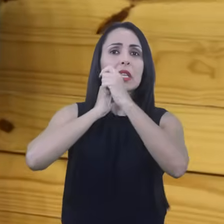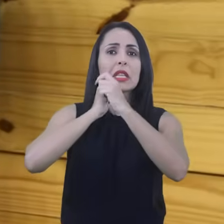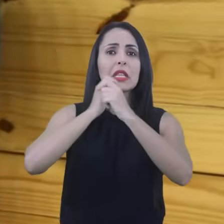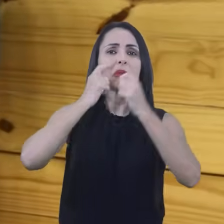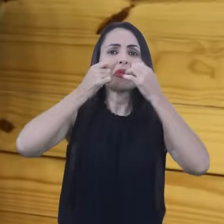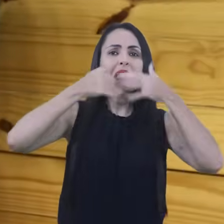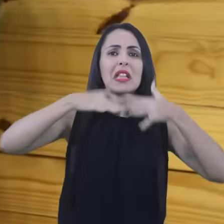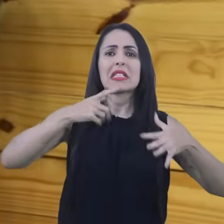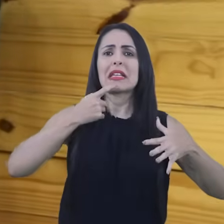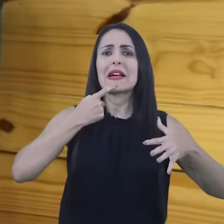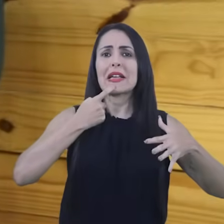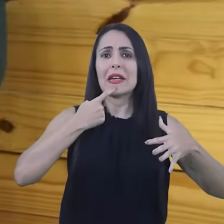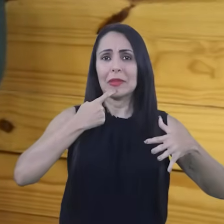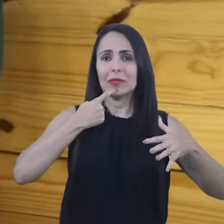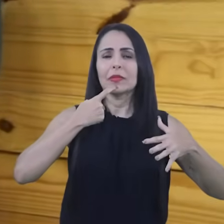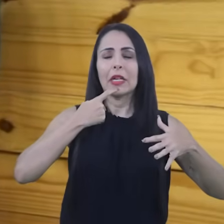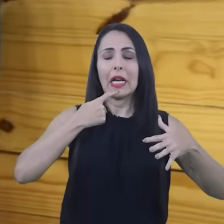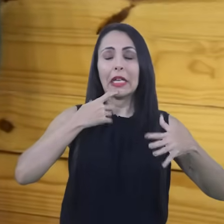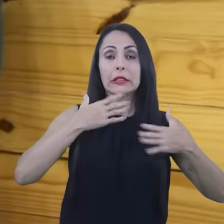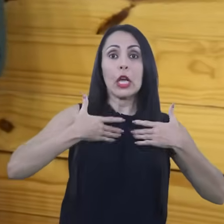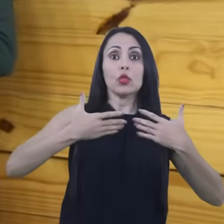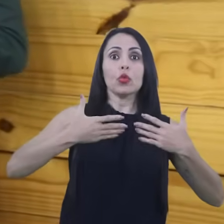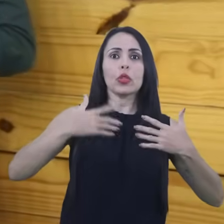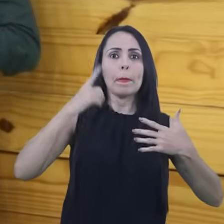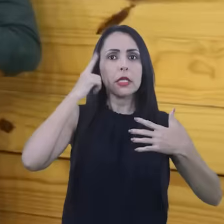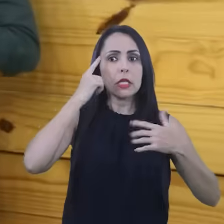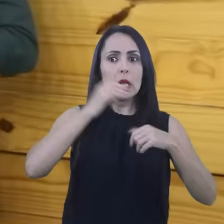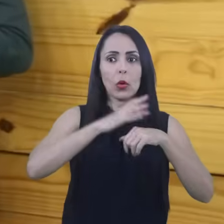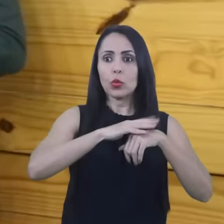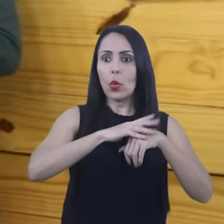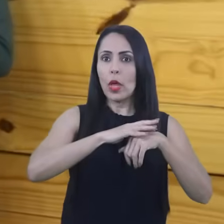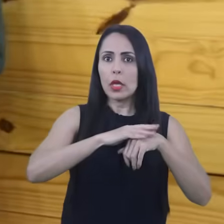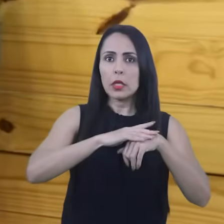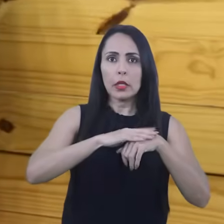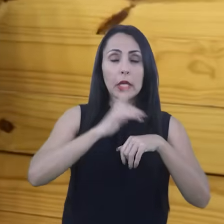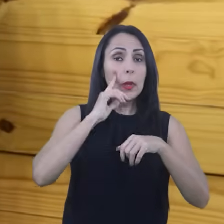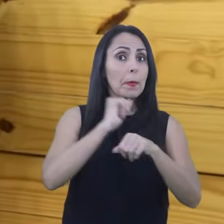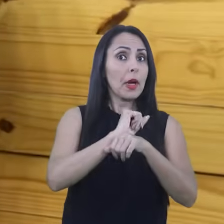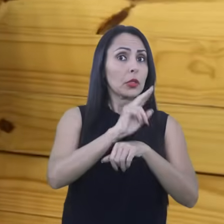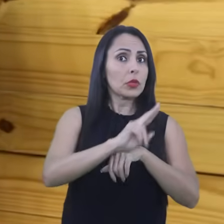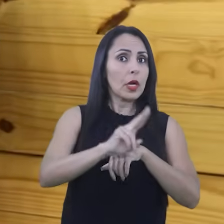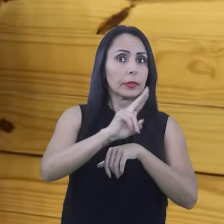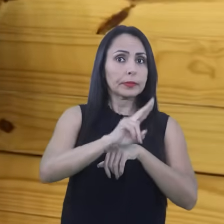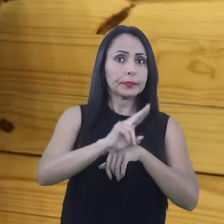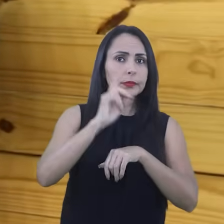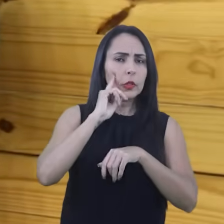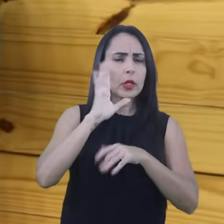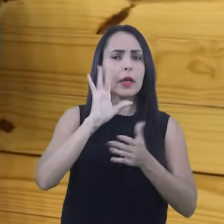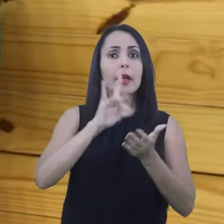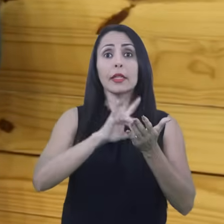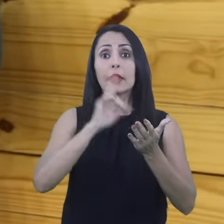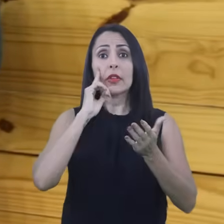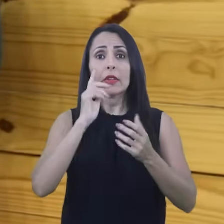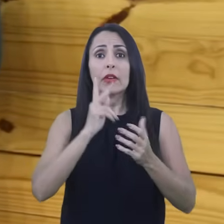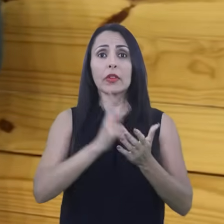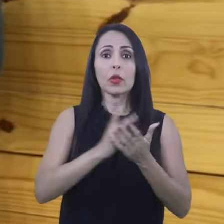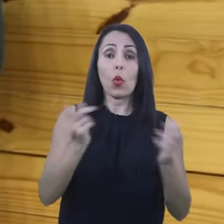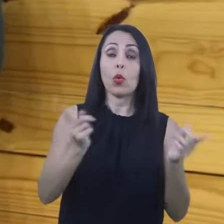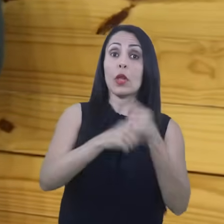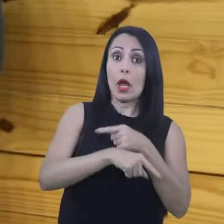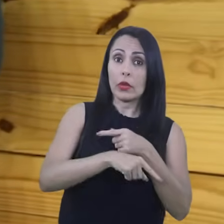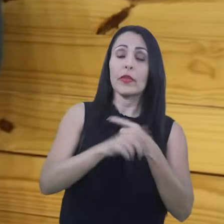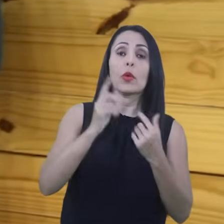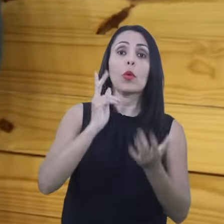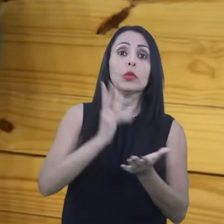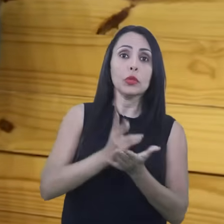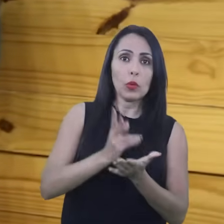se assusta, né, pensa que está com alguma doença ou algo do tipo, né, e para de usar. Quando na realidade deveria fazer o contrário, deve